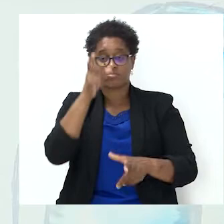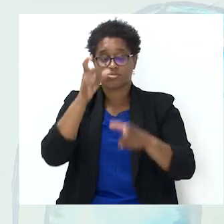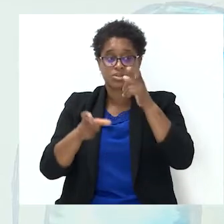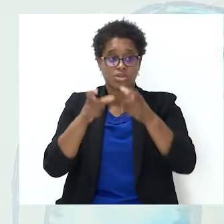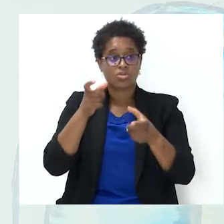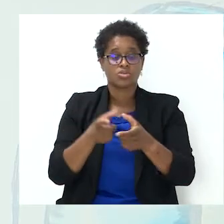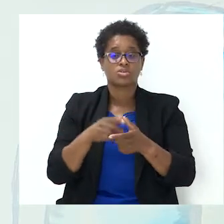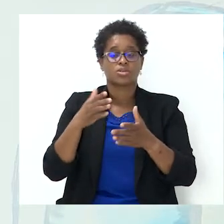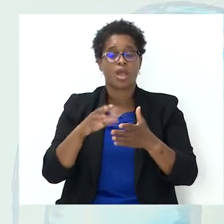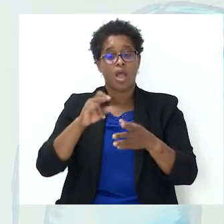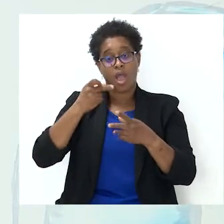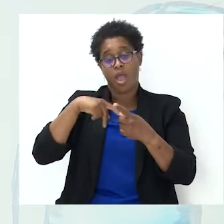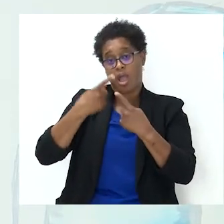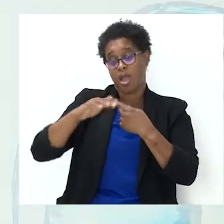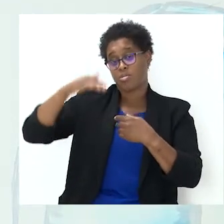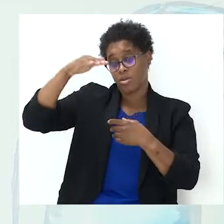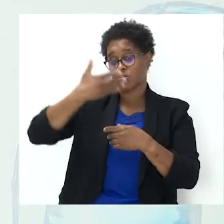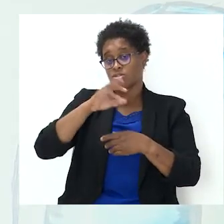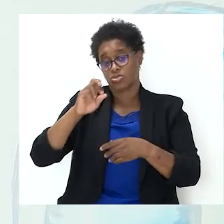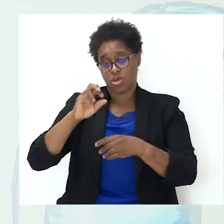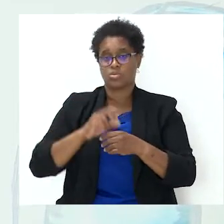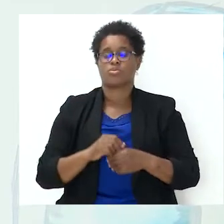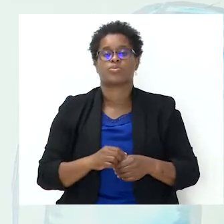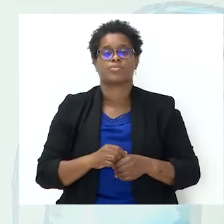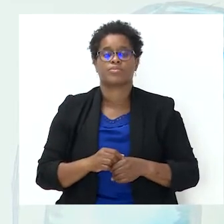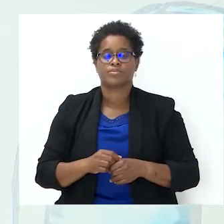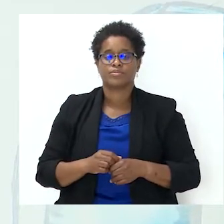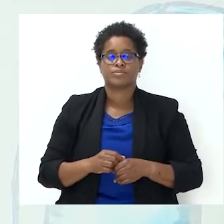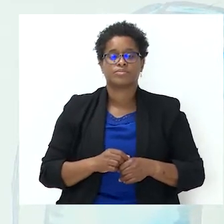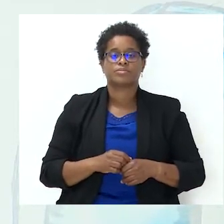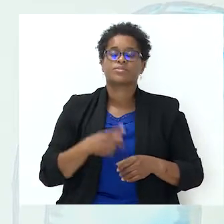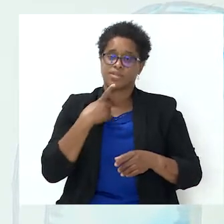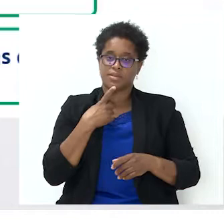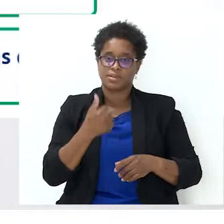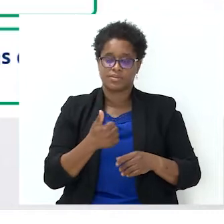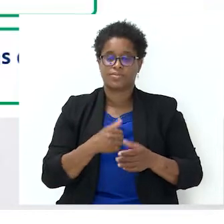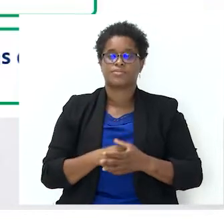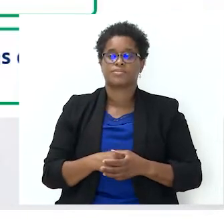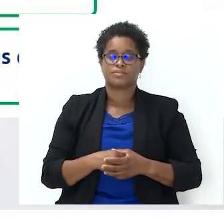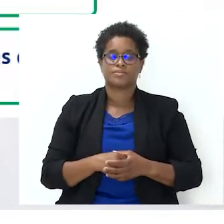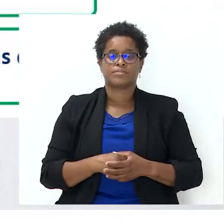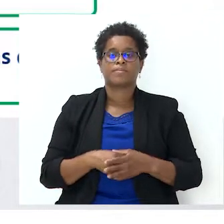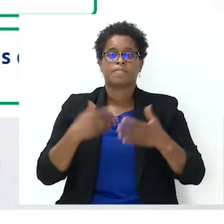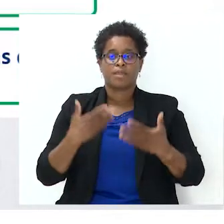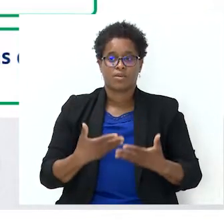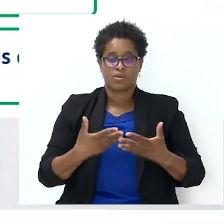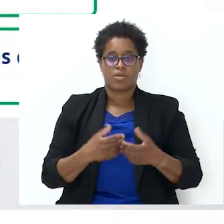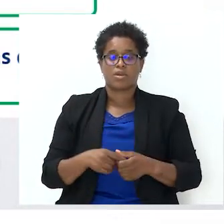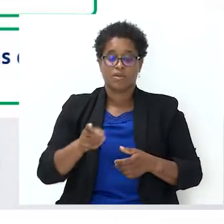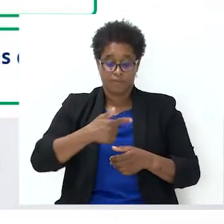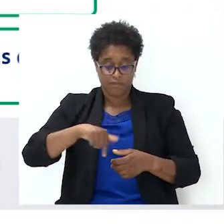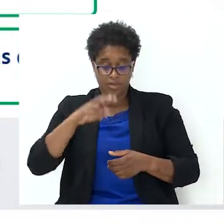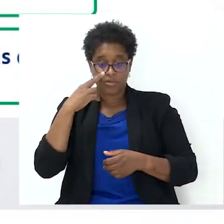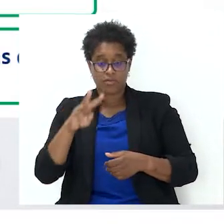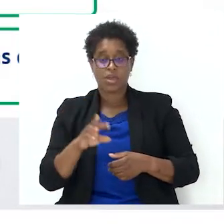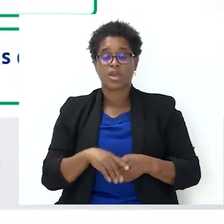cidadãos maiores de 18 anos. Certo? Agora, vamos ver